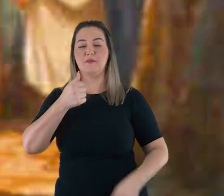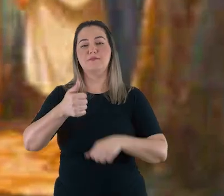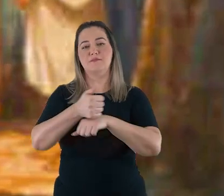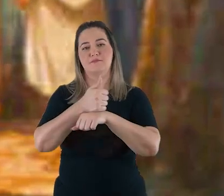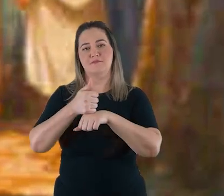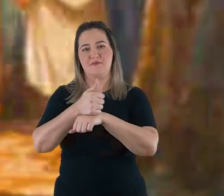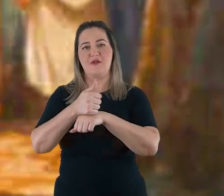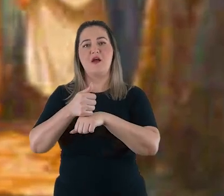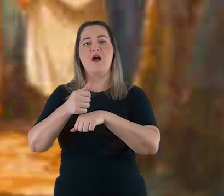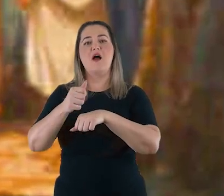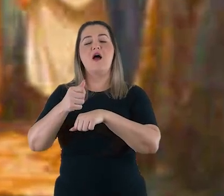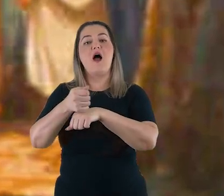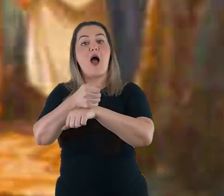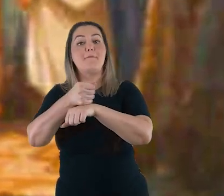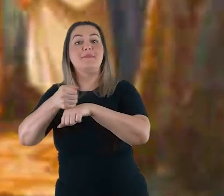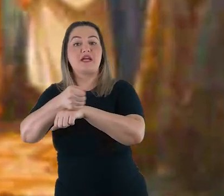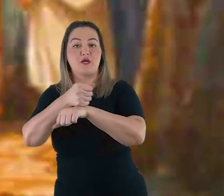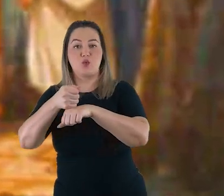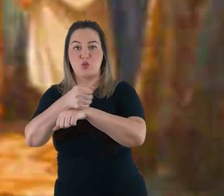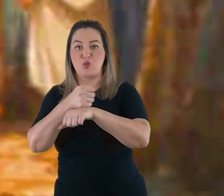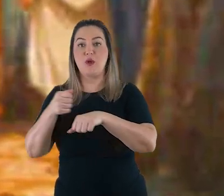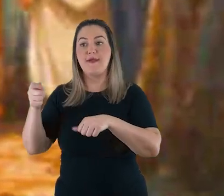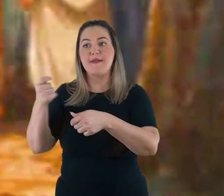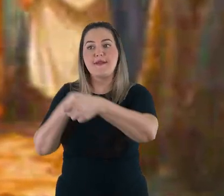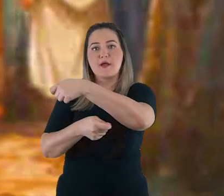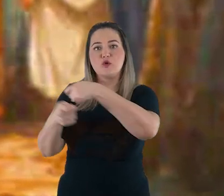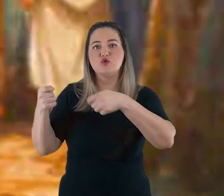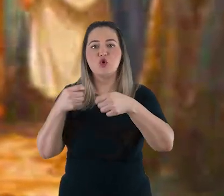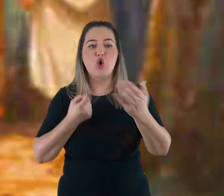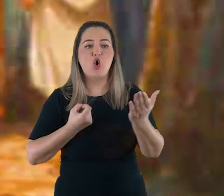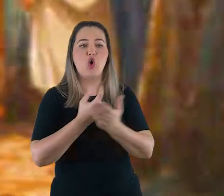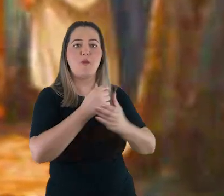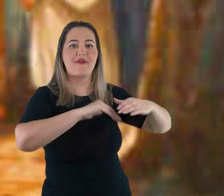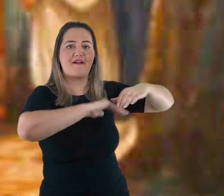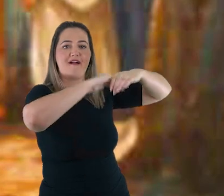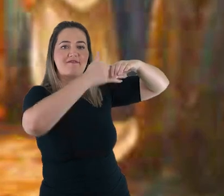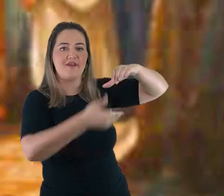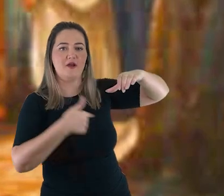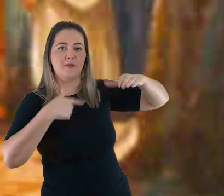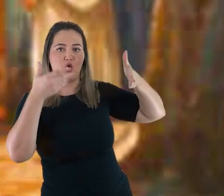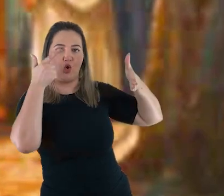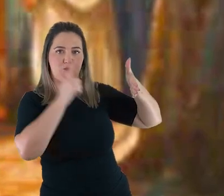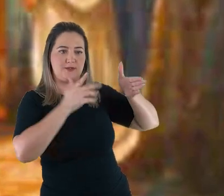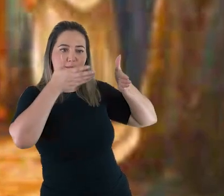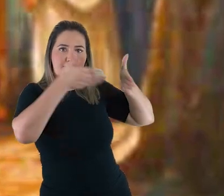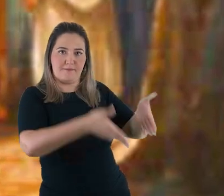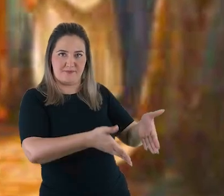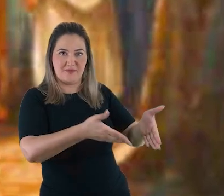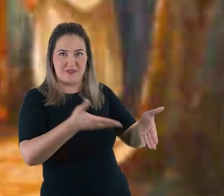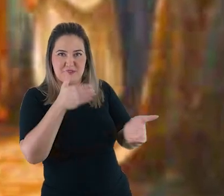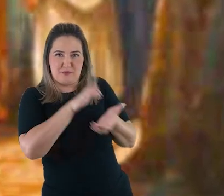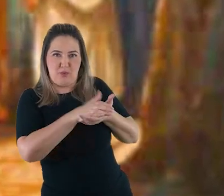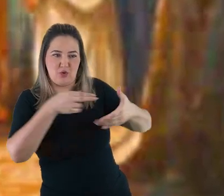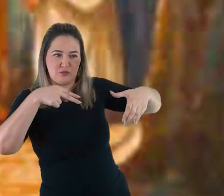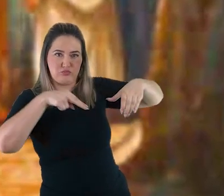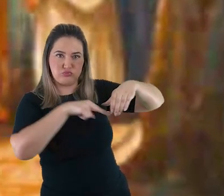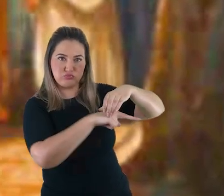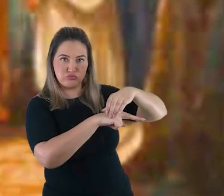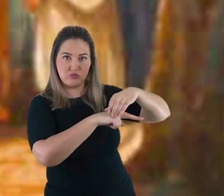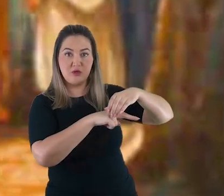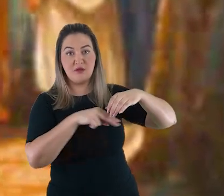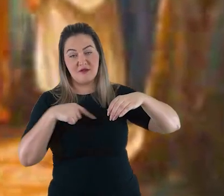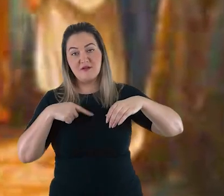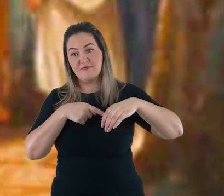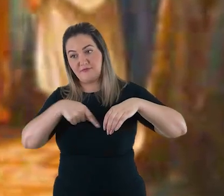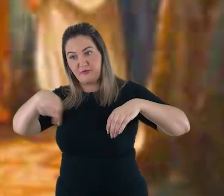Abraão negociou a compra da caverna de Macpela com a sua tumba para a sua esposa Sara, exatamente nesses